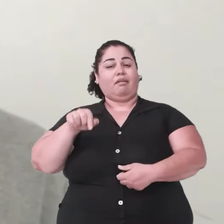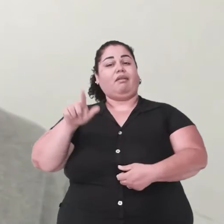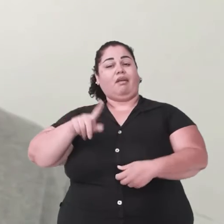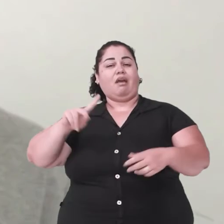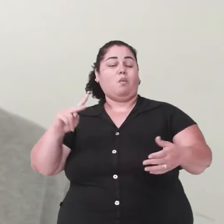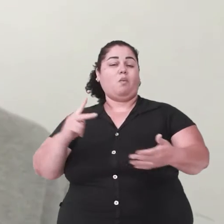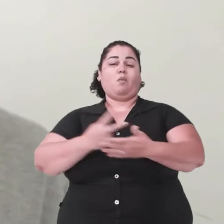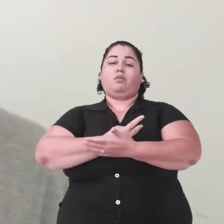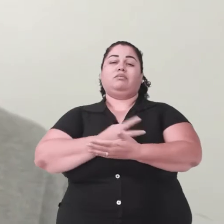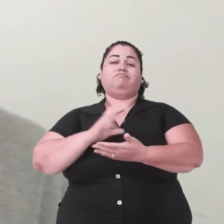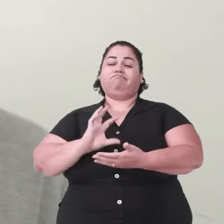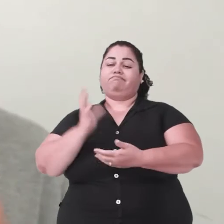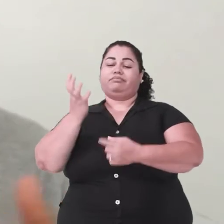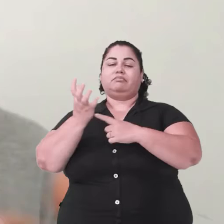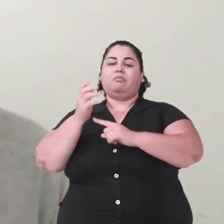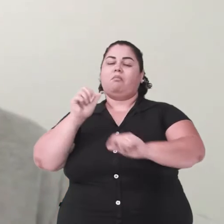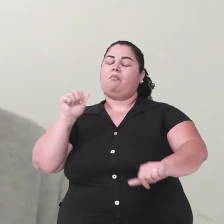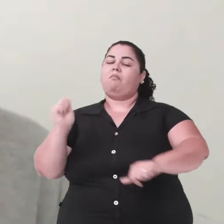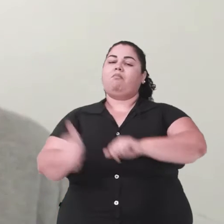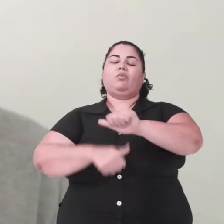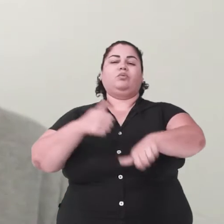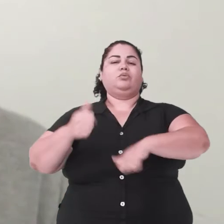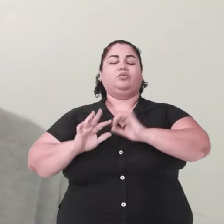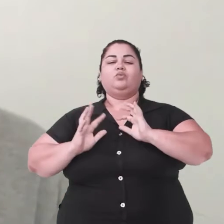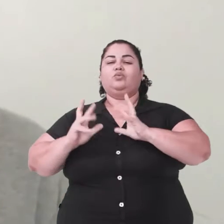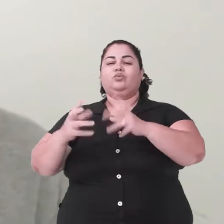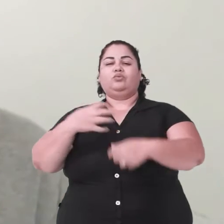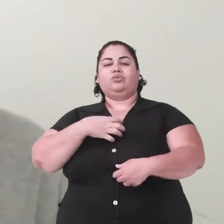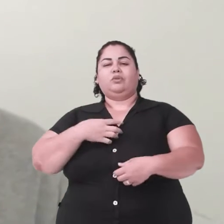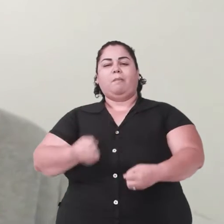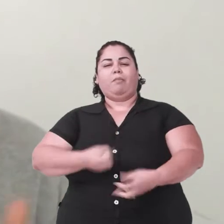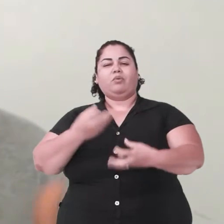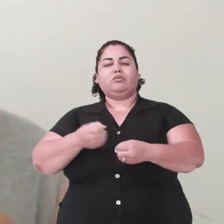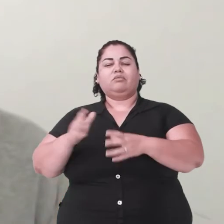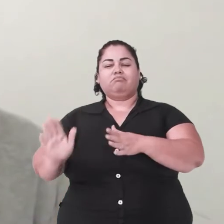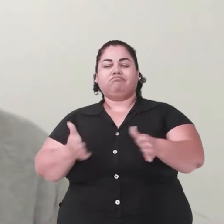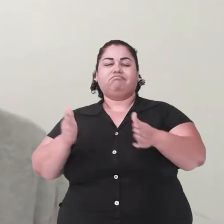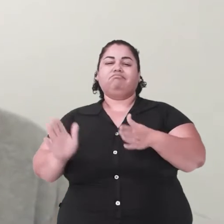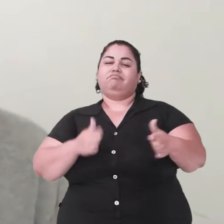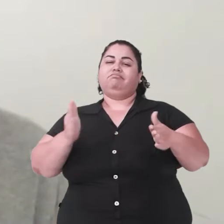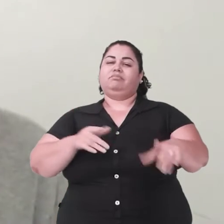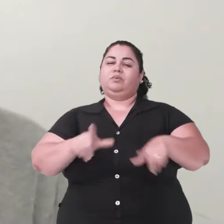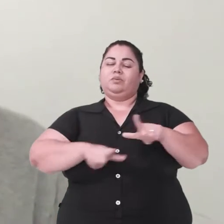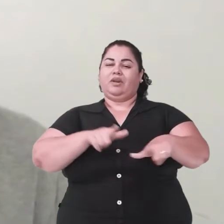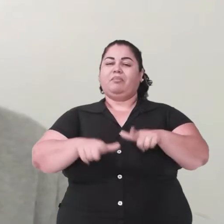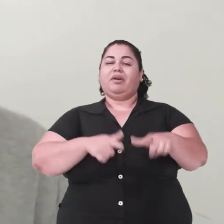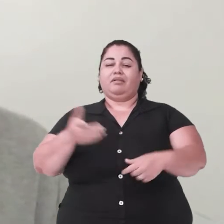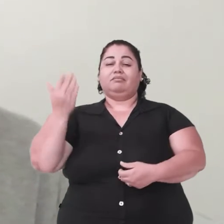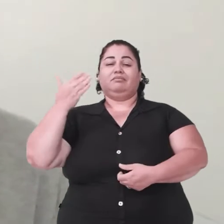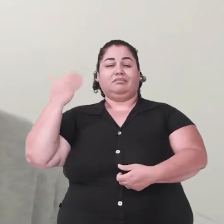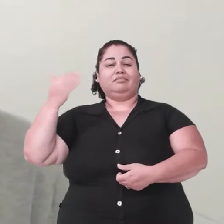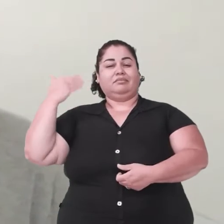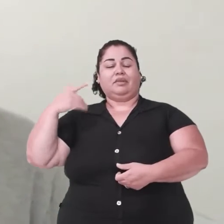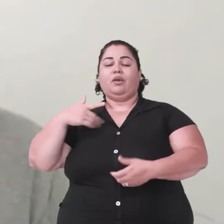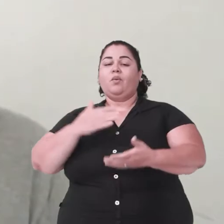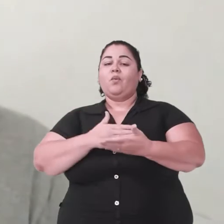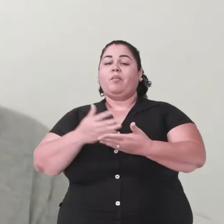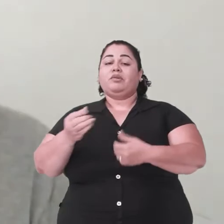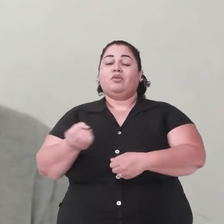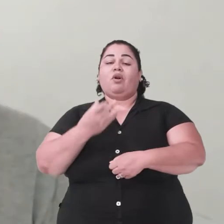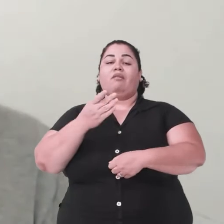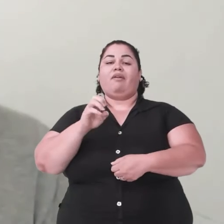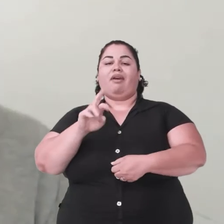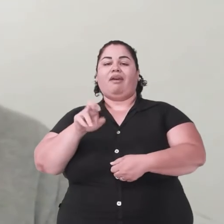é um acontecimento que mudou completamente a forma de produção, né? E que abriu uma